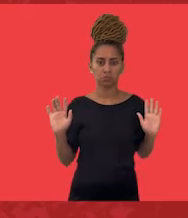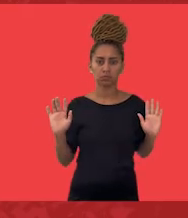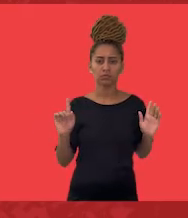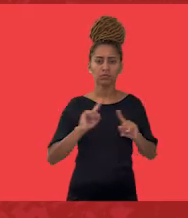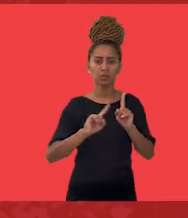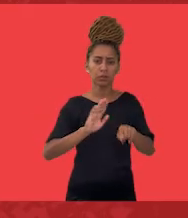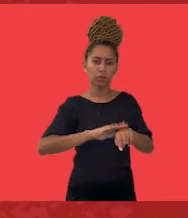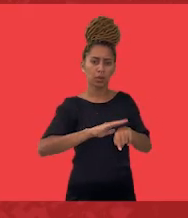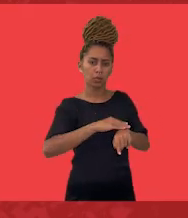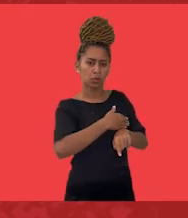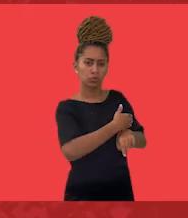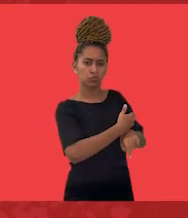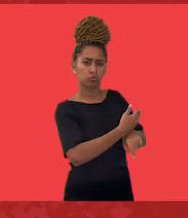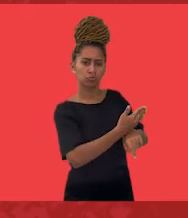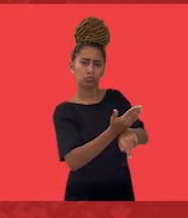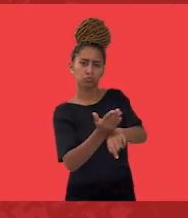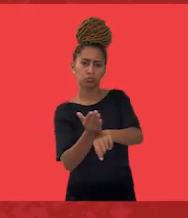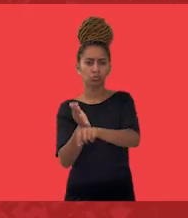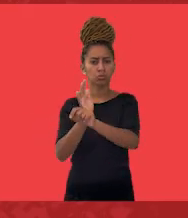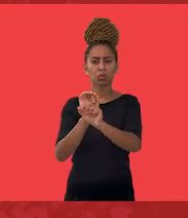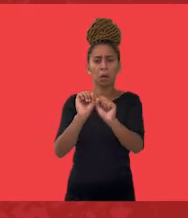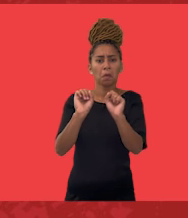Folhetim Road Movie.